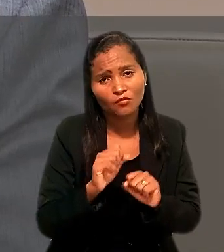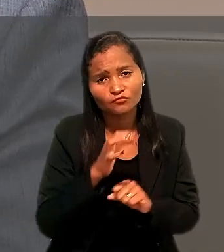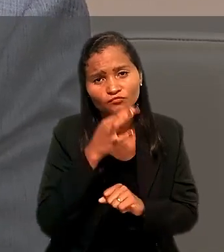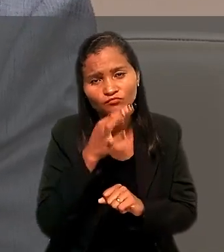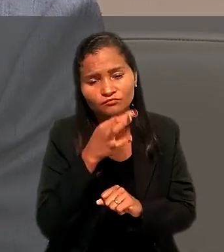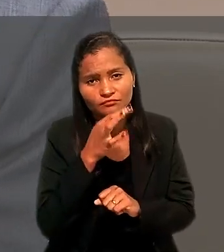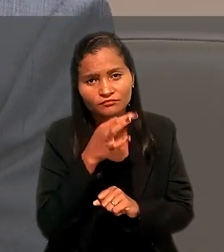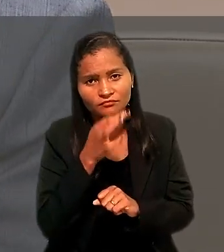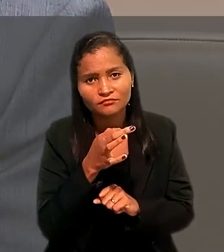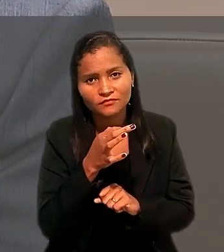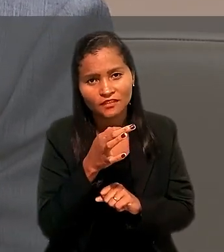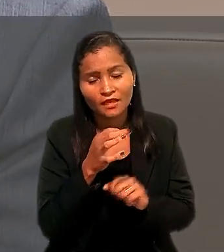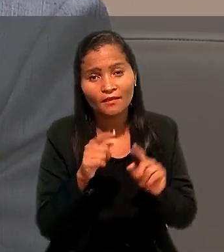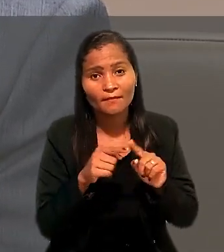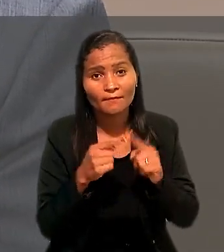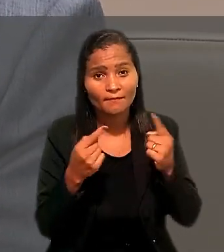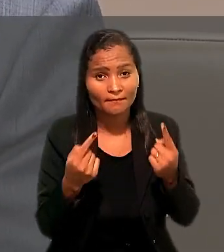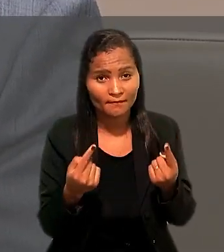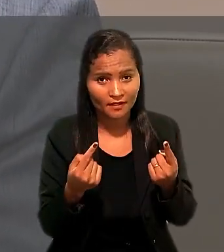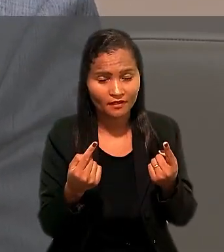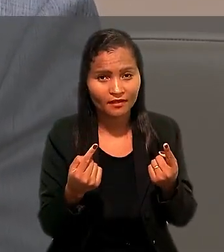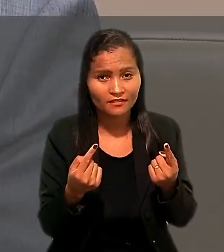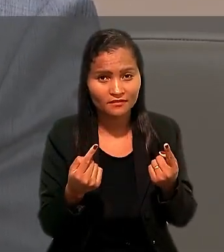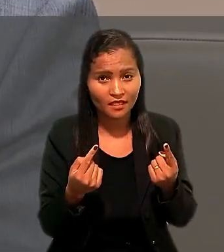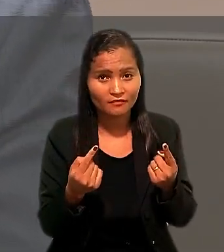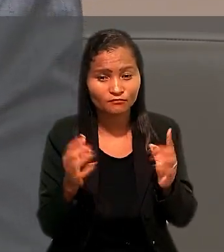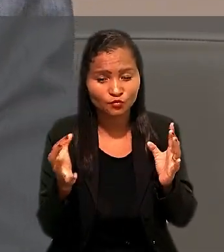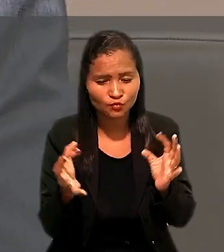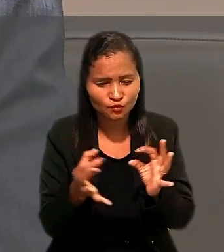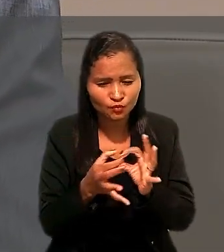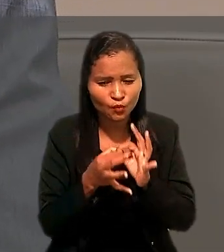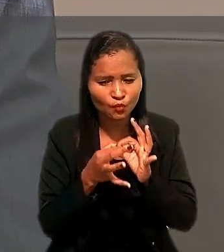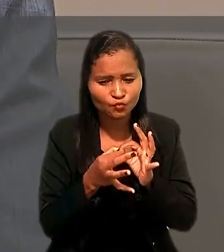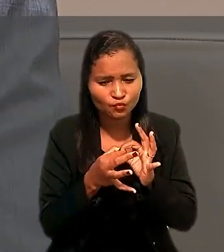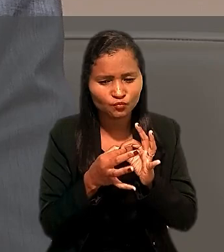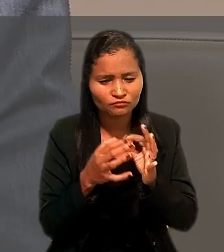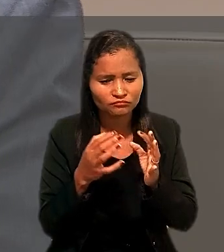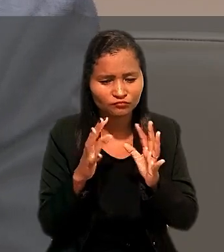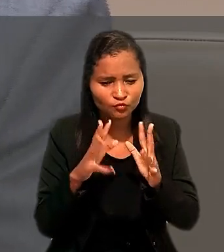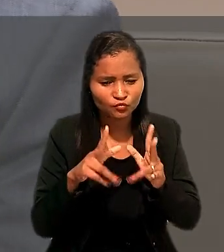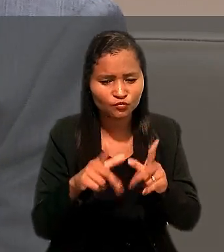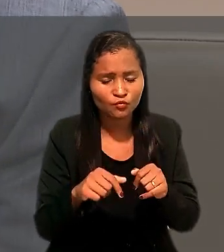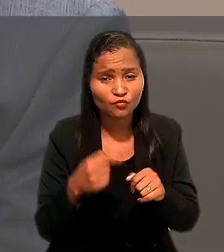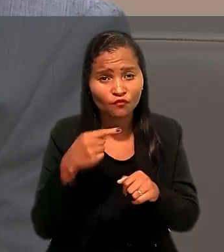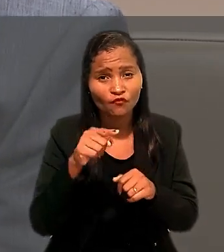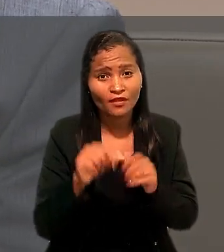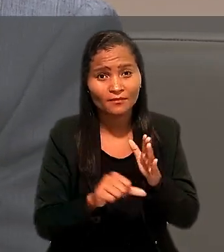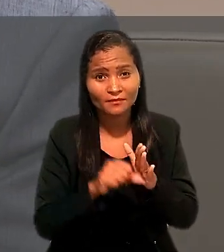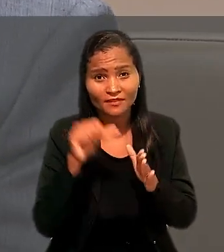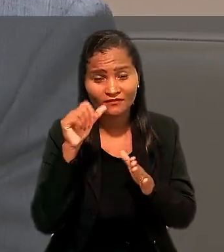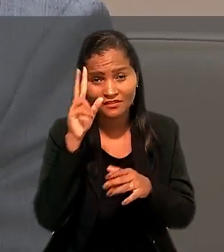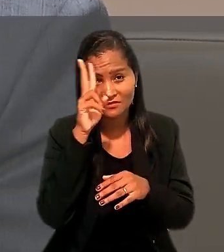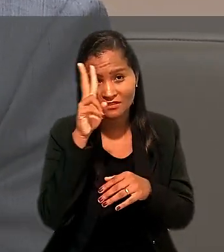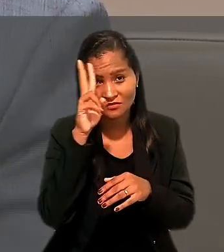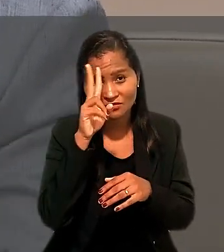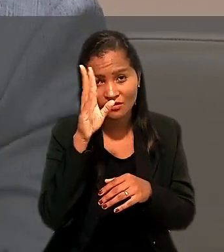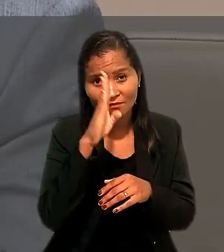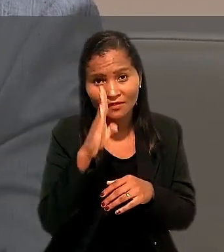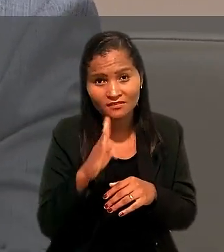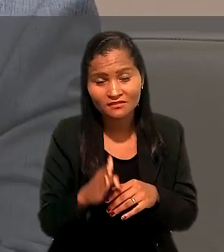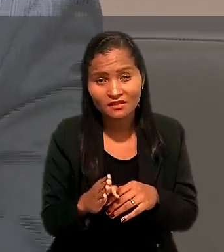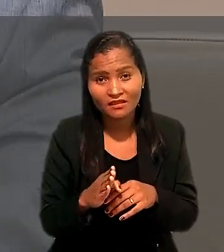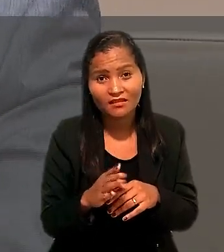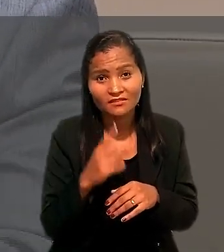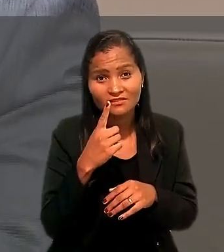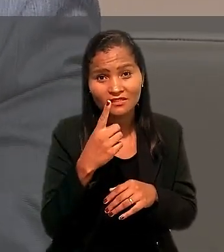serem criticados, mas no conjunto da obra, foi a primeira vez na história